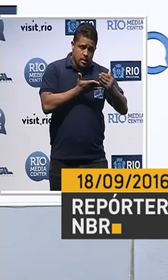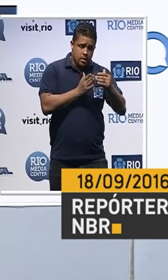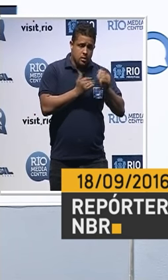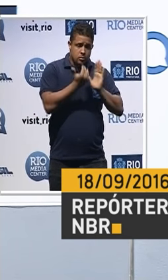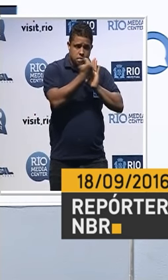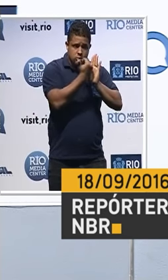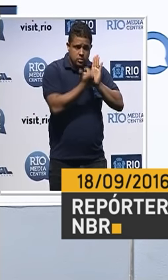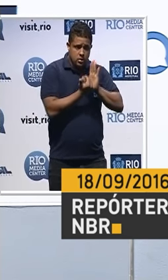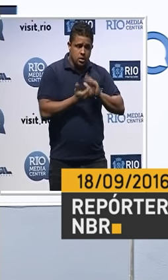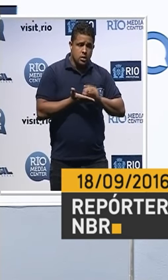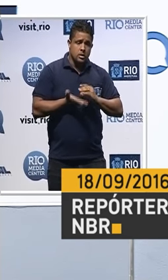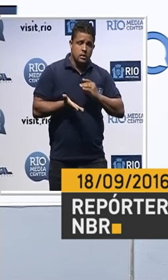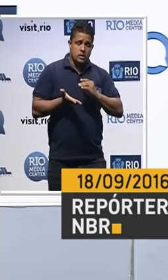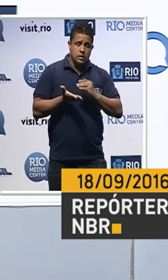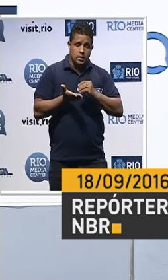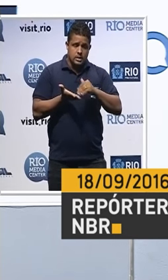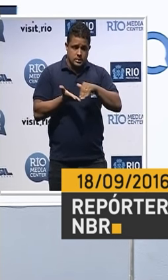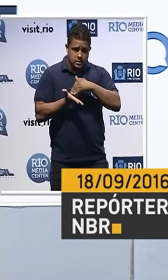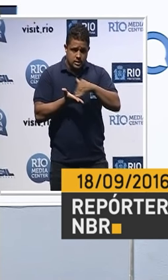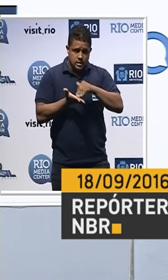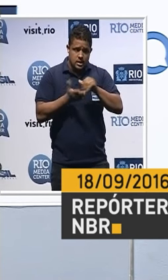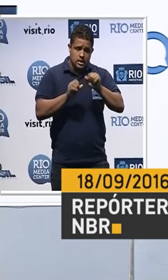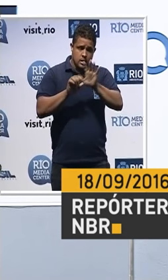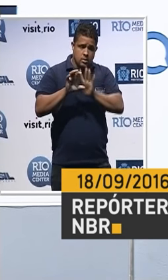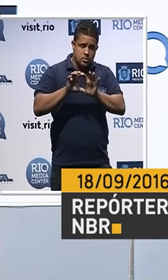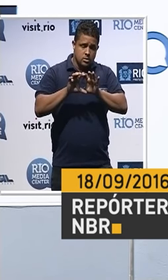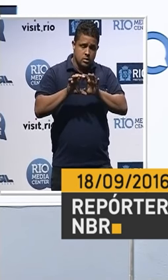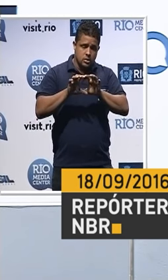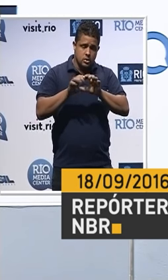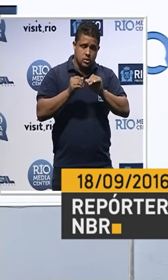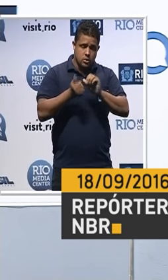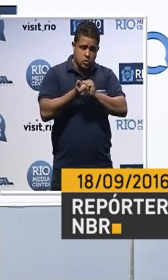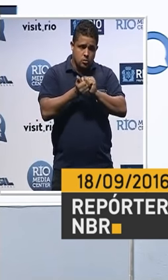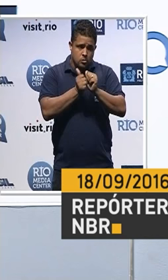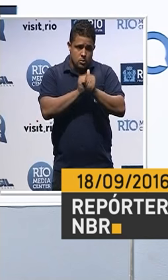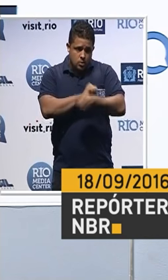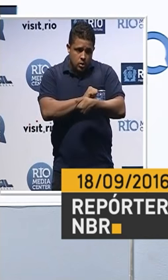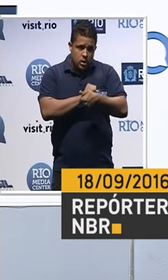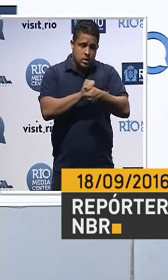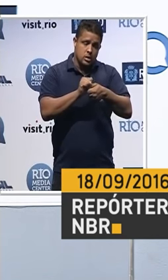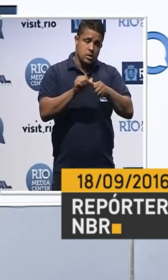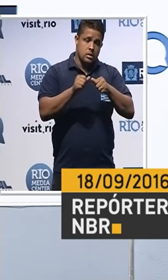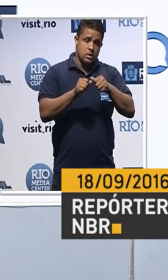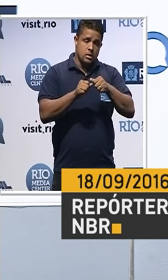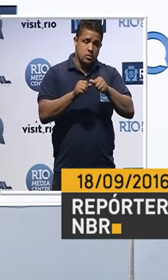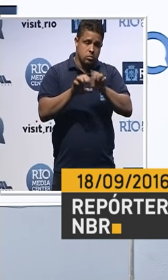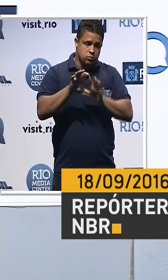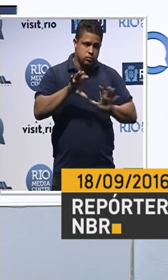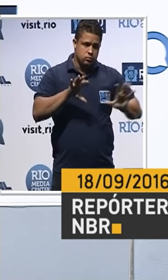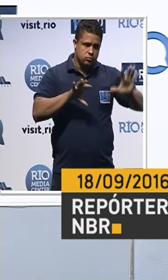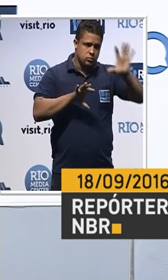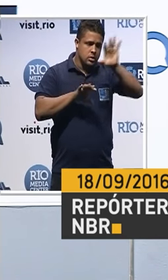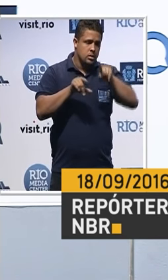integralidade o orçamento da Secretaria Nacional de Esporte Educacional e Inclusão Social.